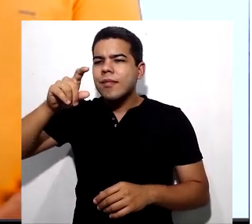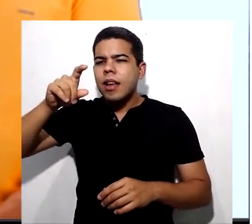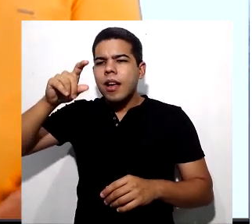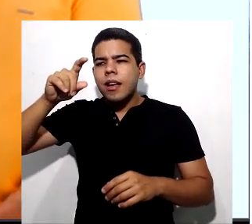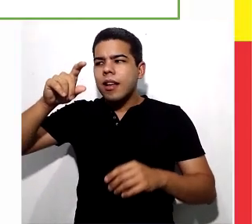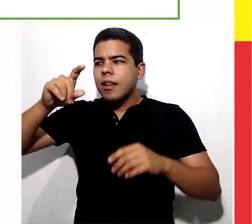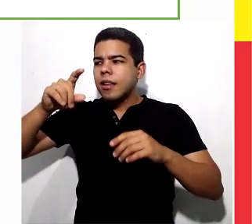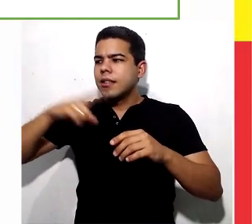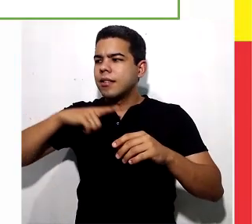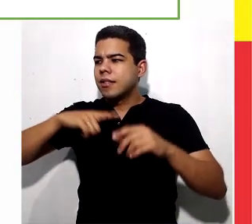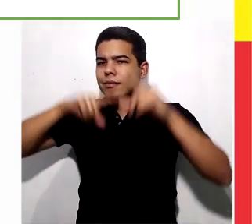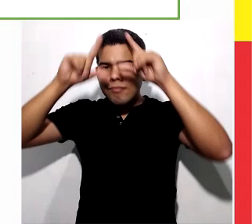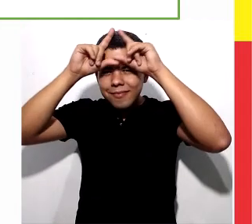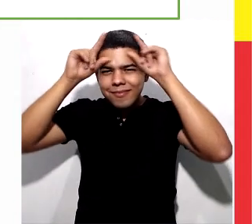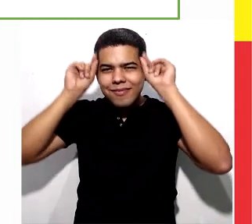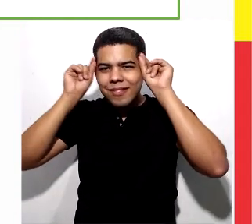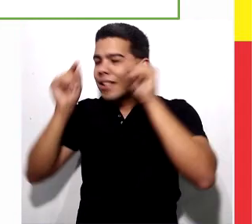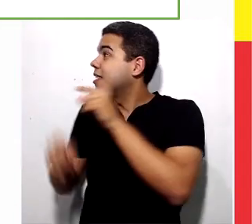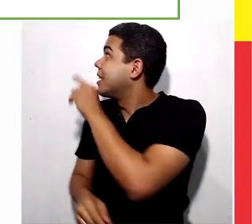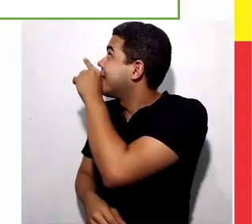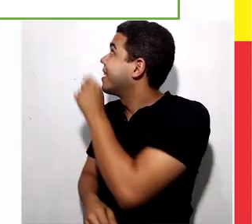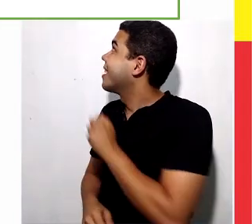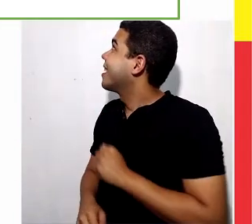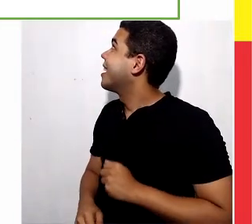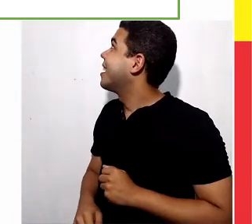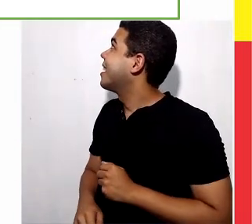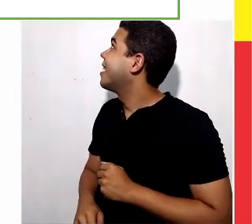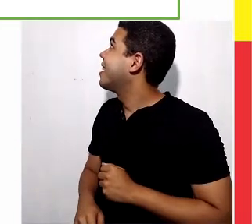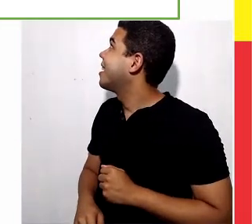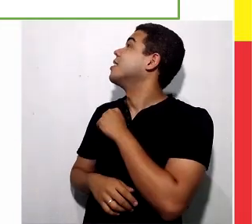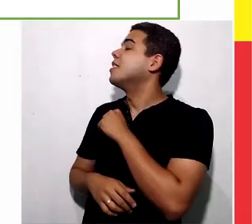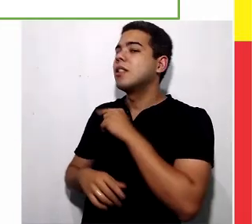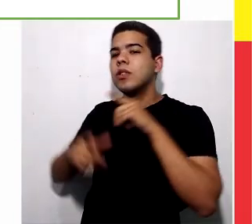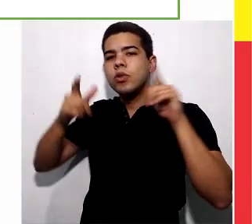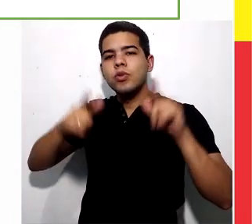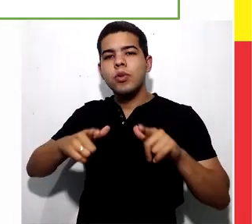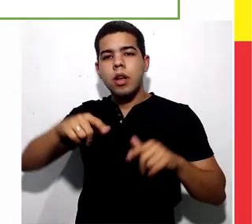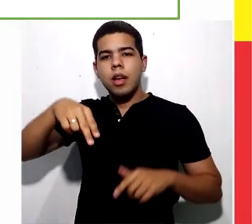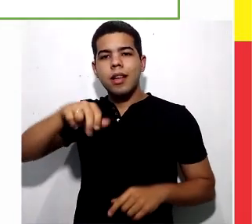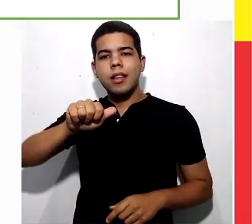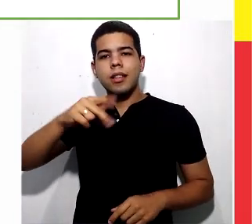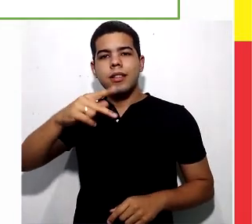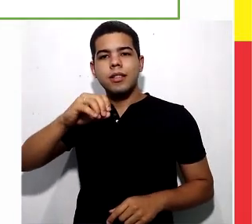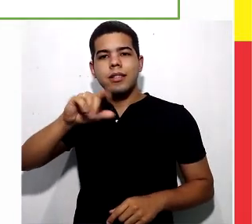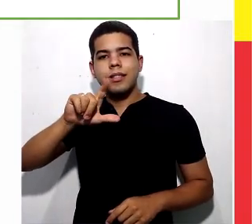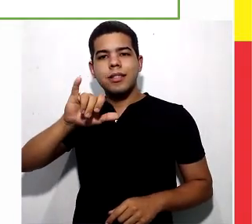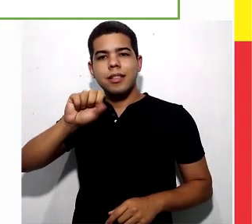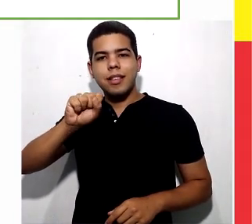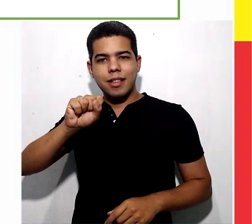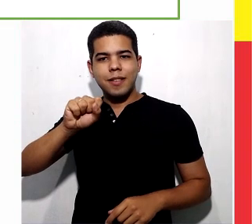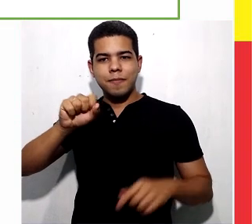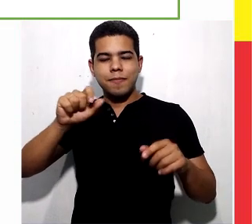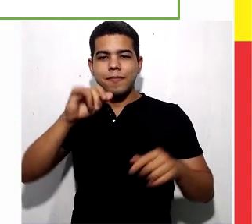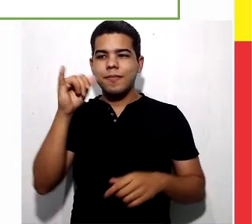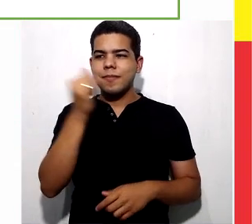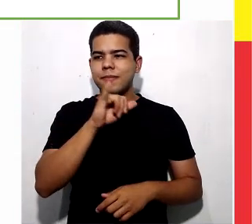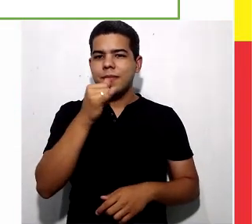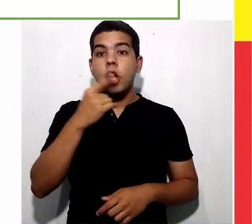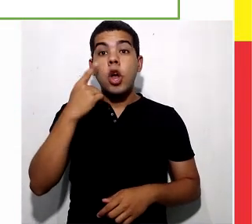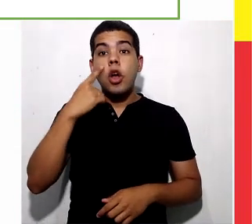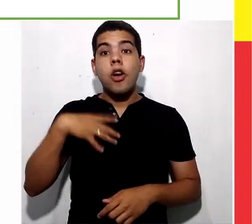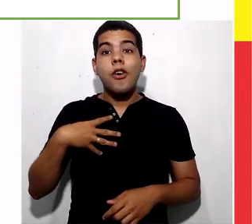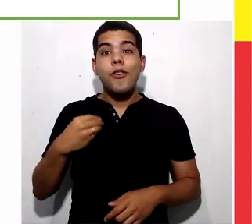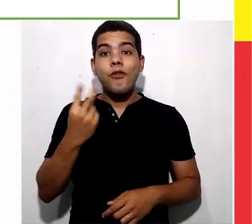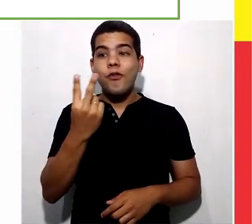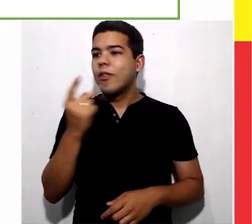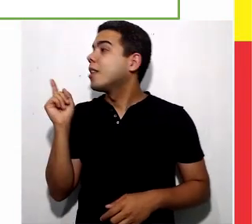Tanto é que nós temos aí uma foto dela em Nápoles, Itália, certo? Olha aqui os dois filhos dela.